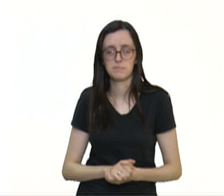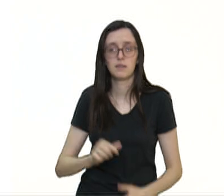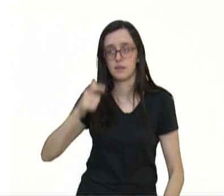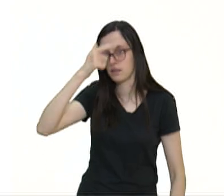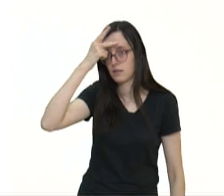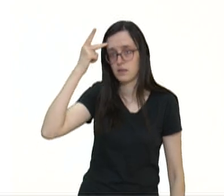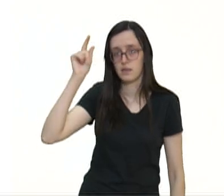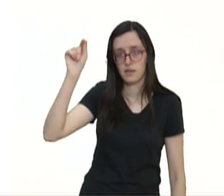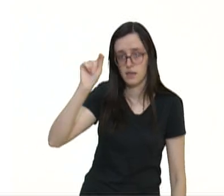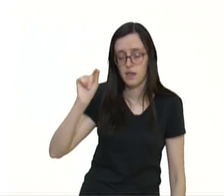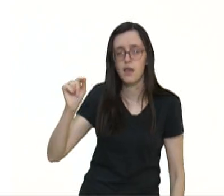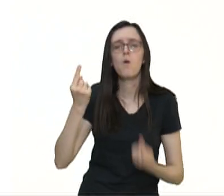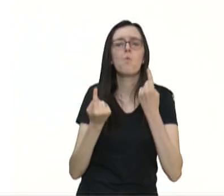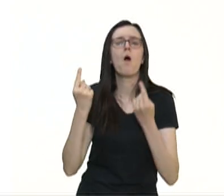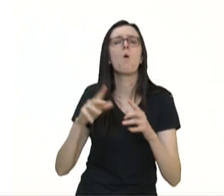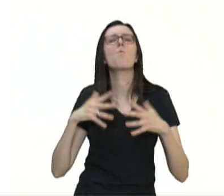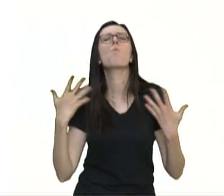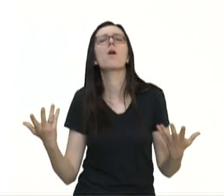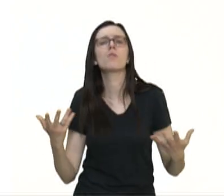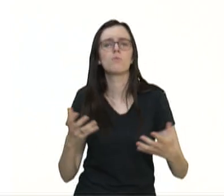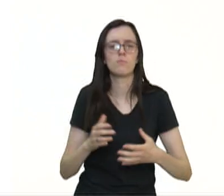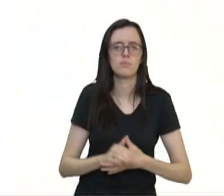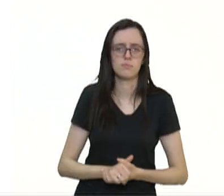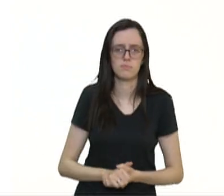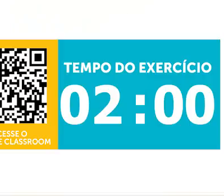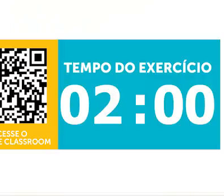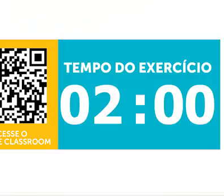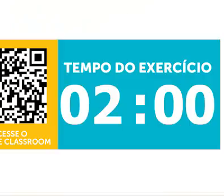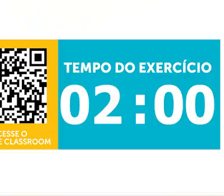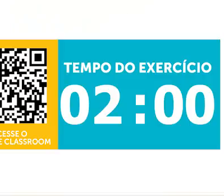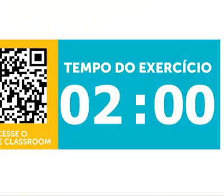Quem, qual ou quando?